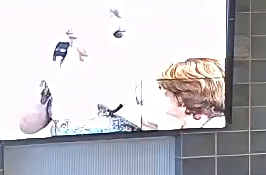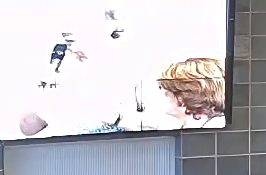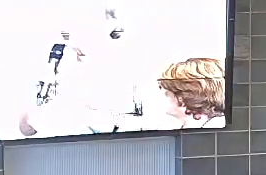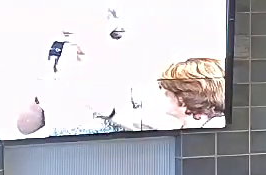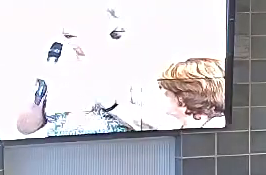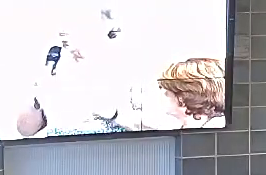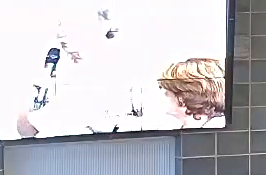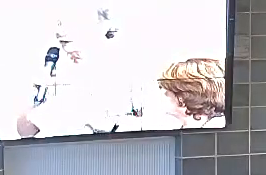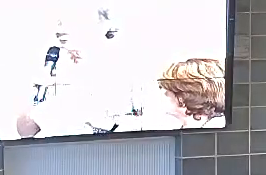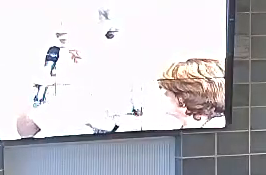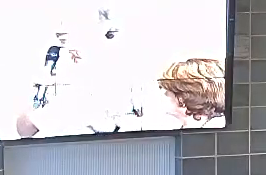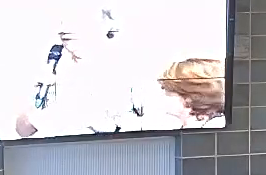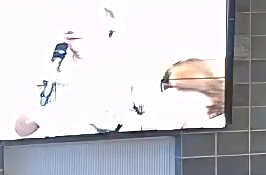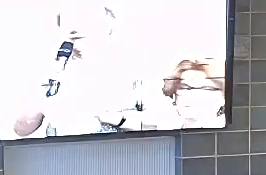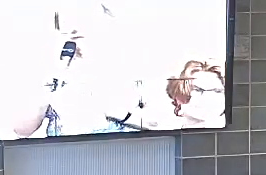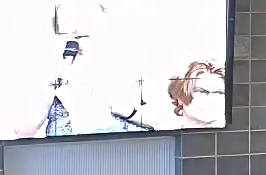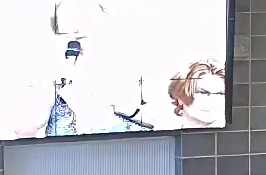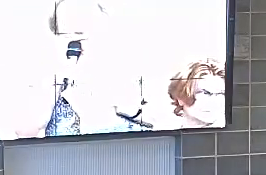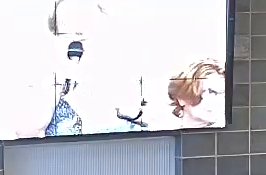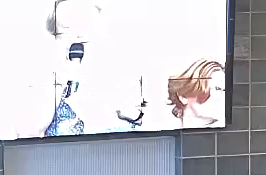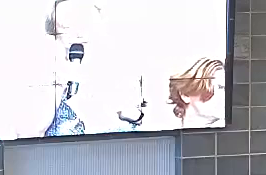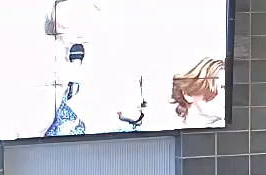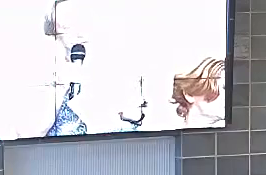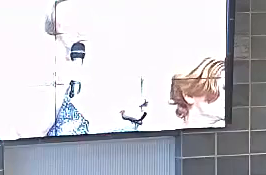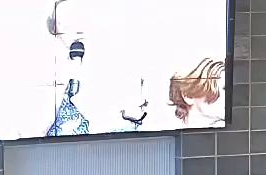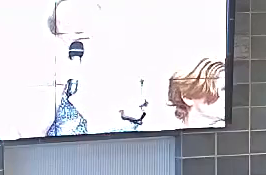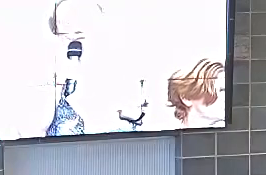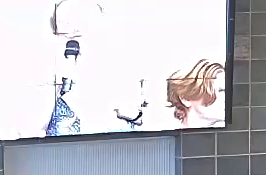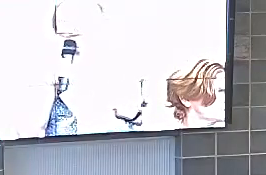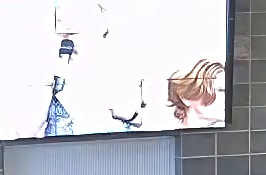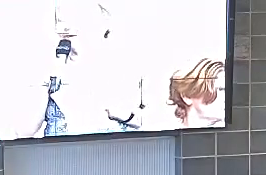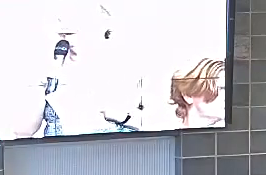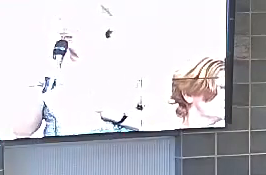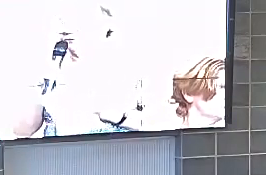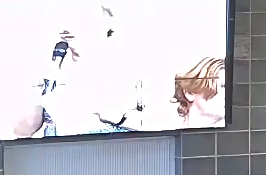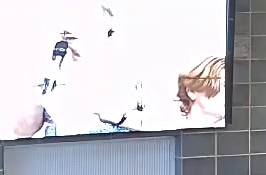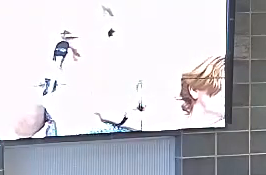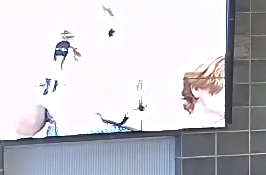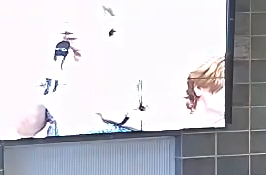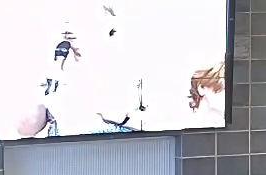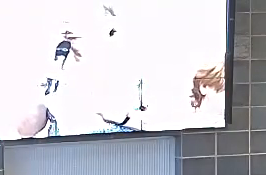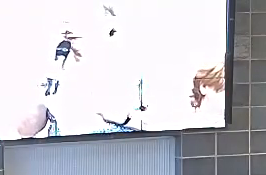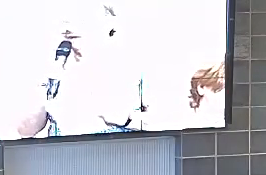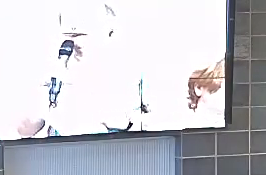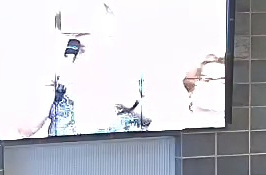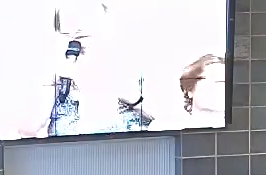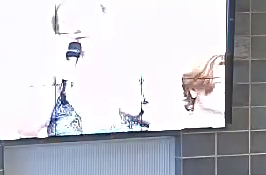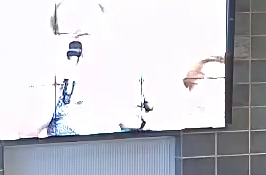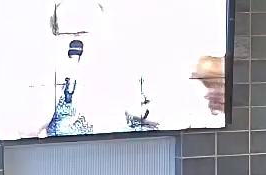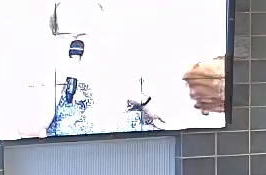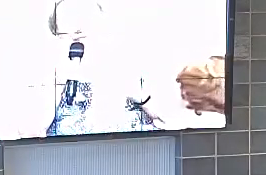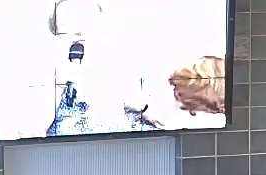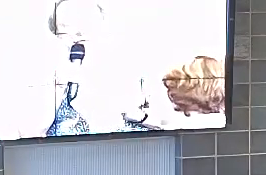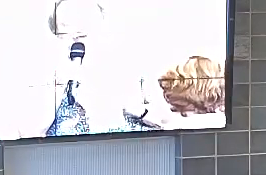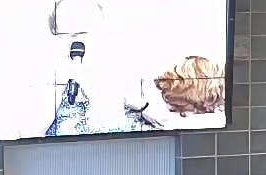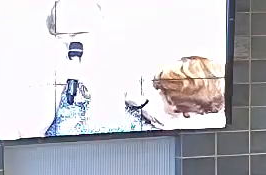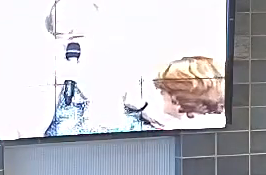na mesma luta eu acredito que essa comissão hoje aqui da Assembleia tem